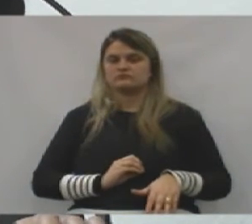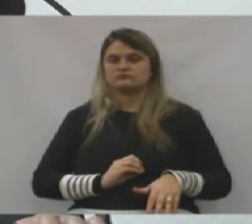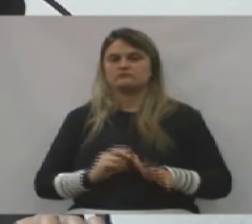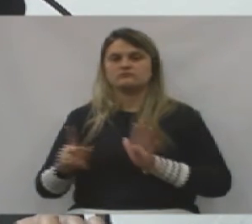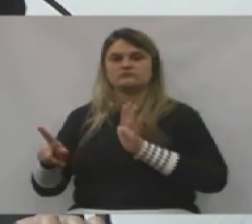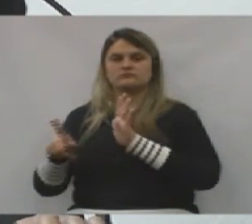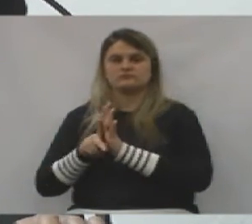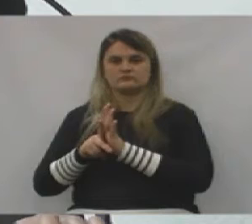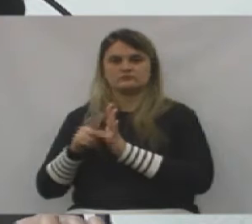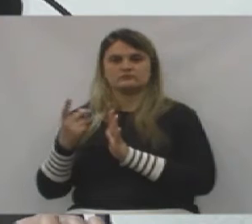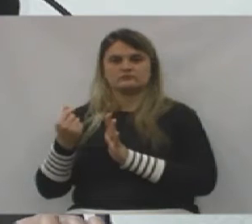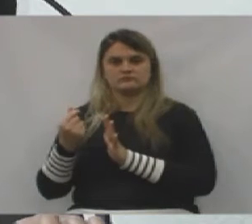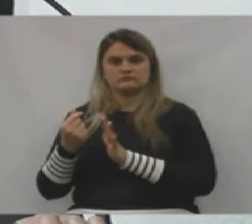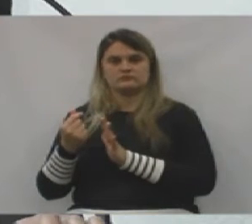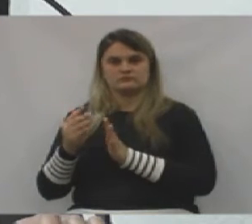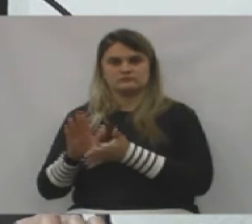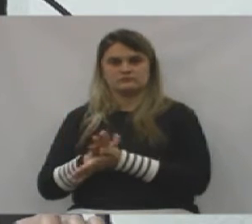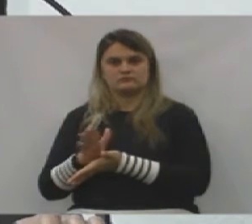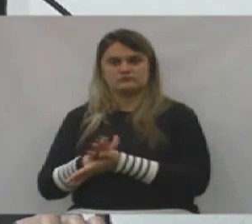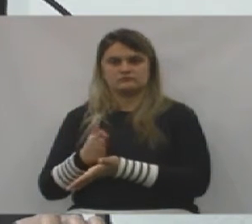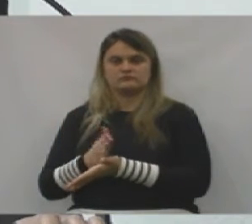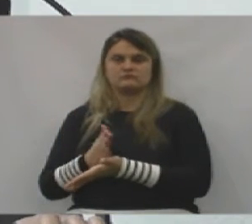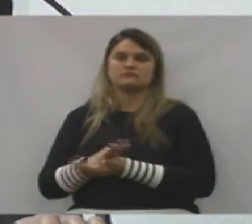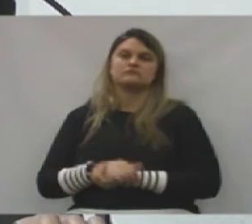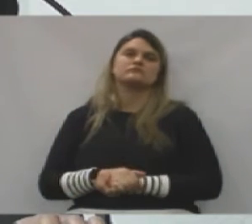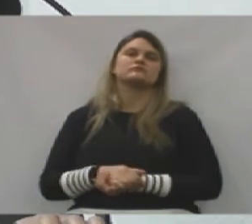da diária, do recurso,